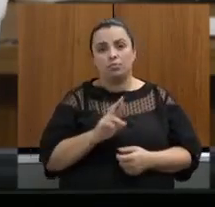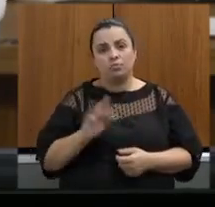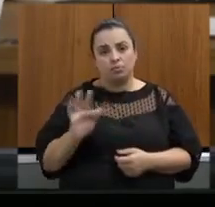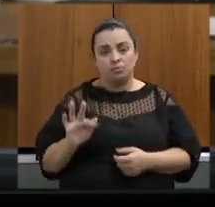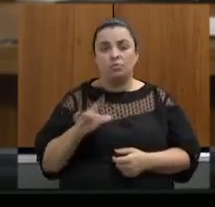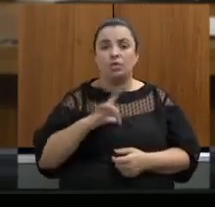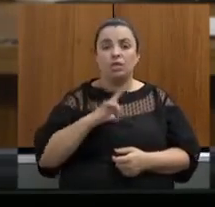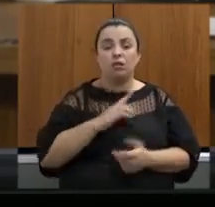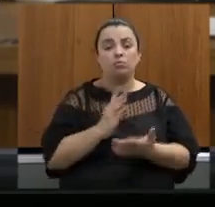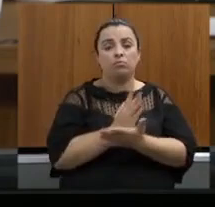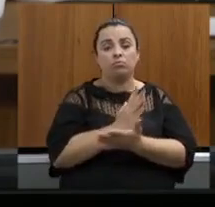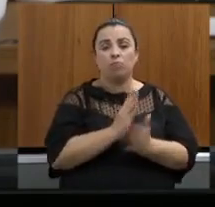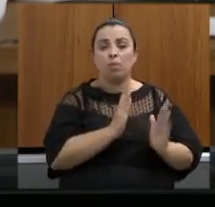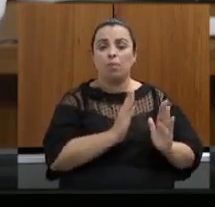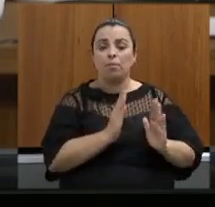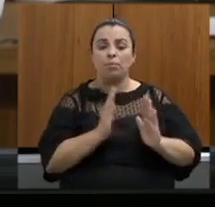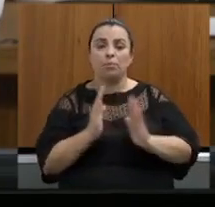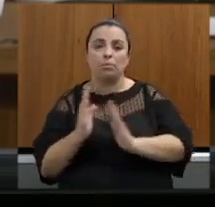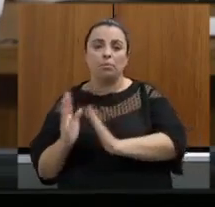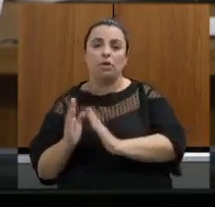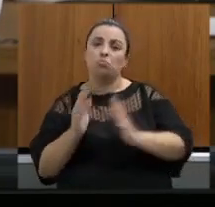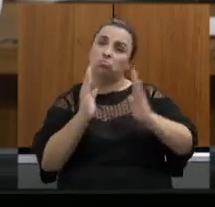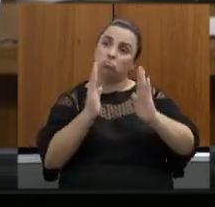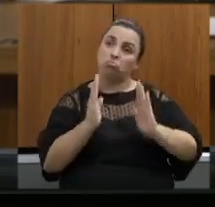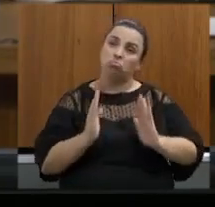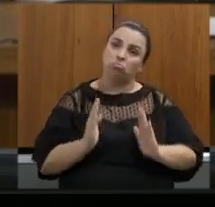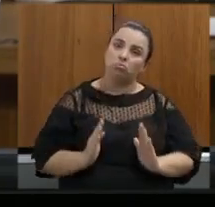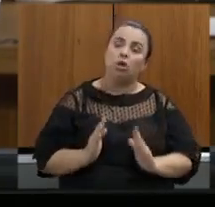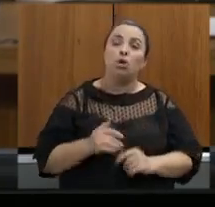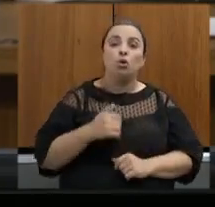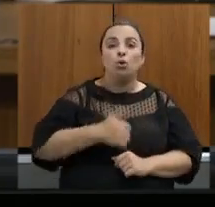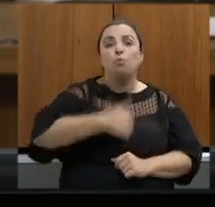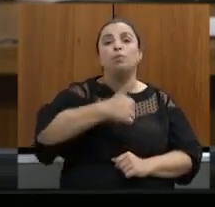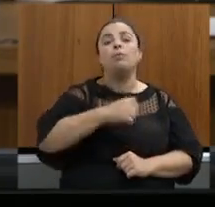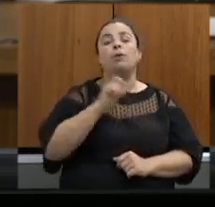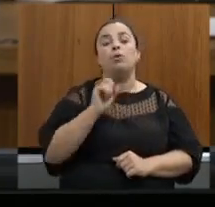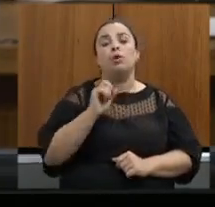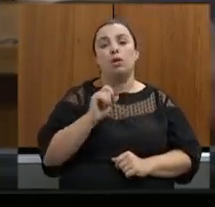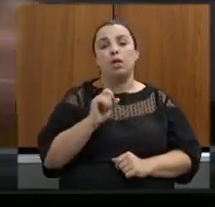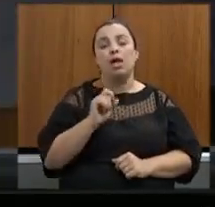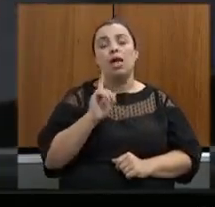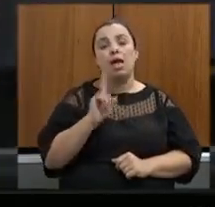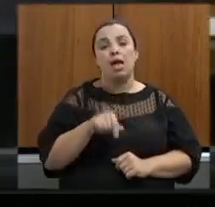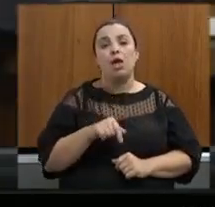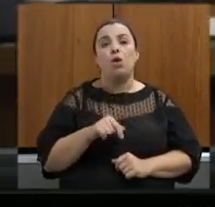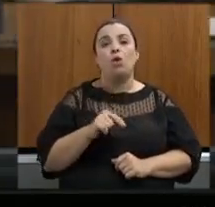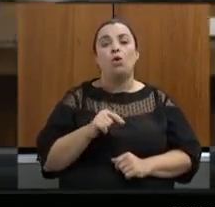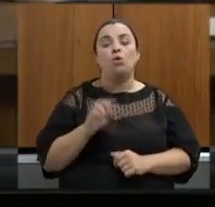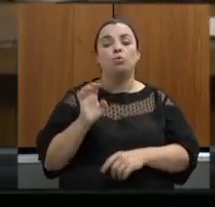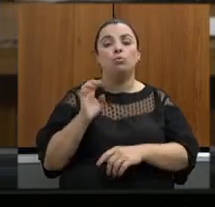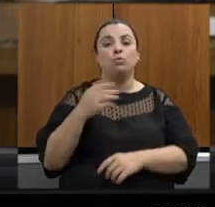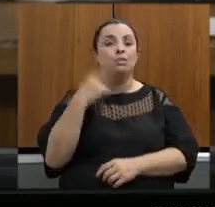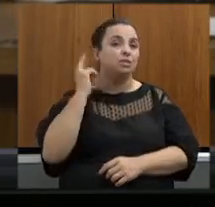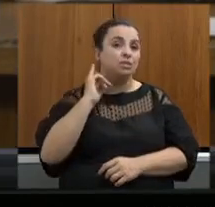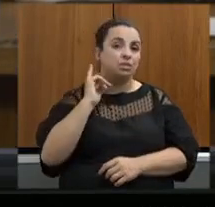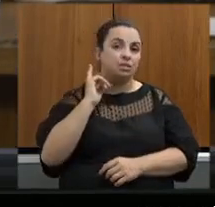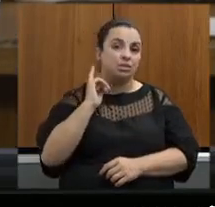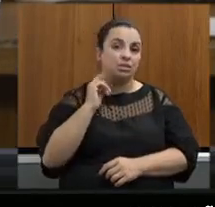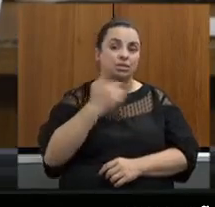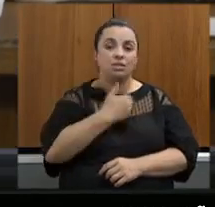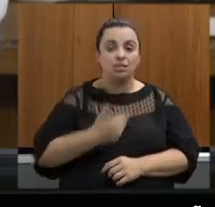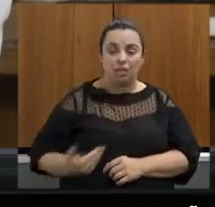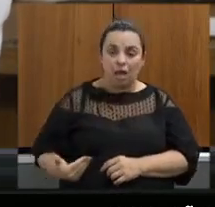passa por alguns trâmites o primeiro desses instantes é a habilitação do Estado né verify e o